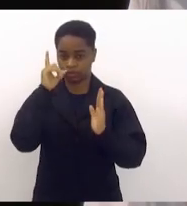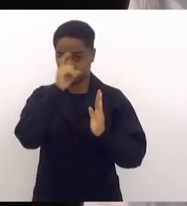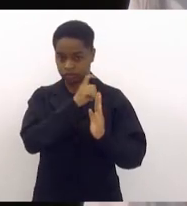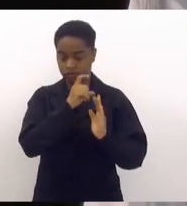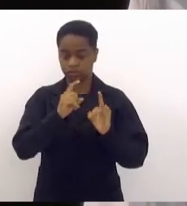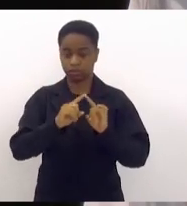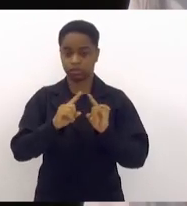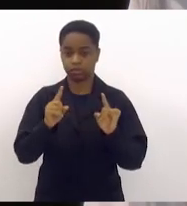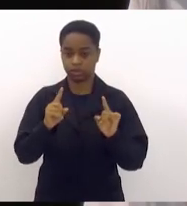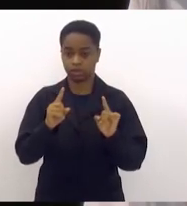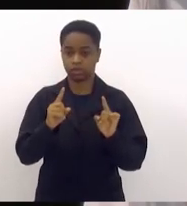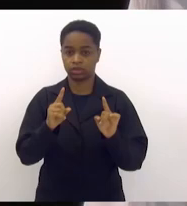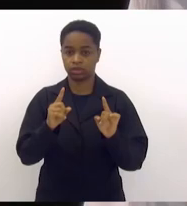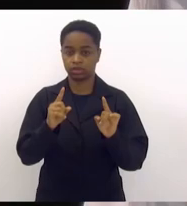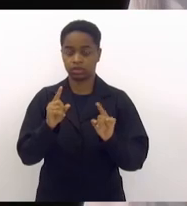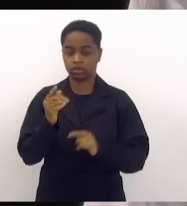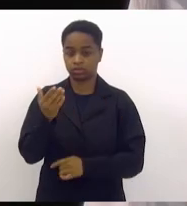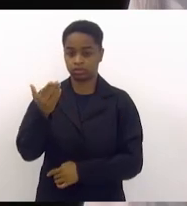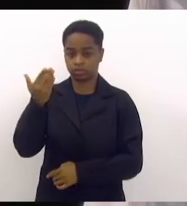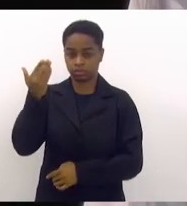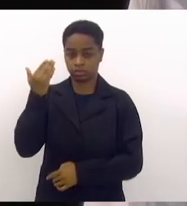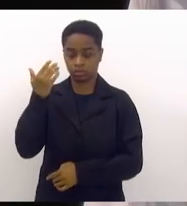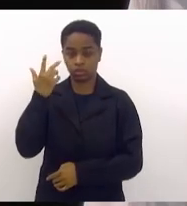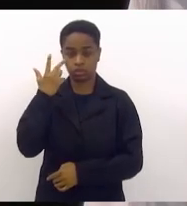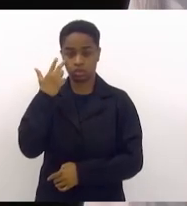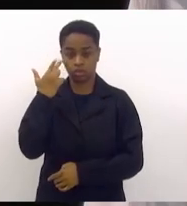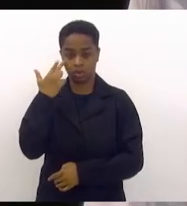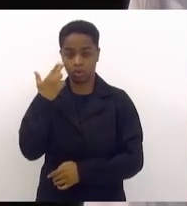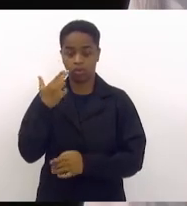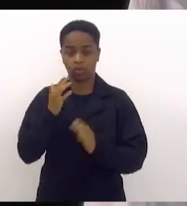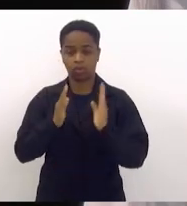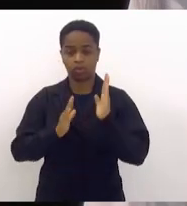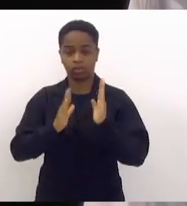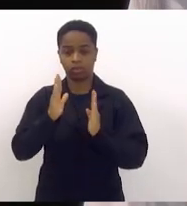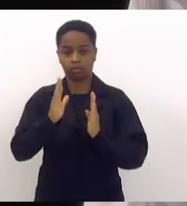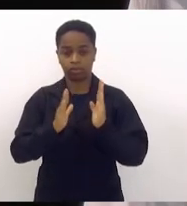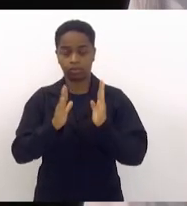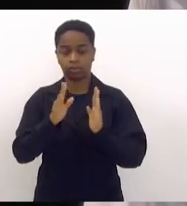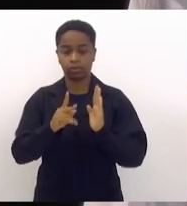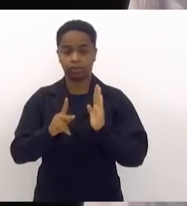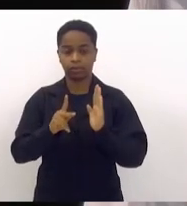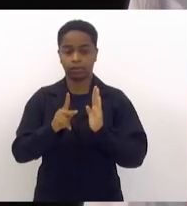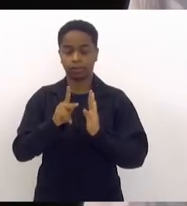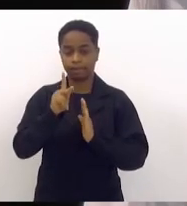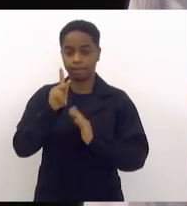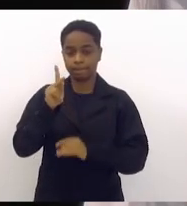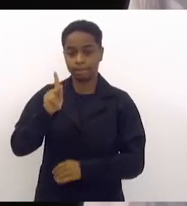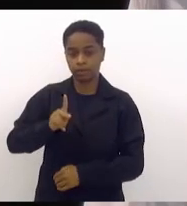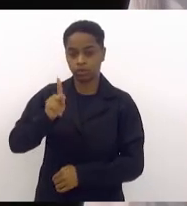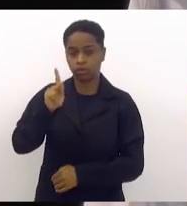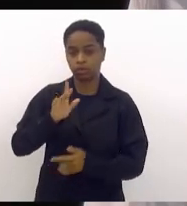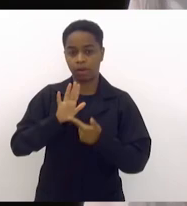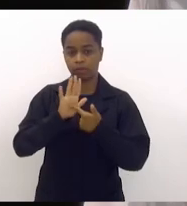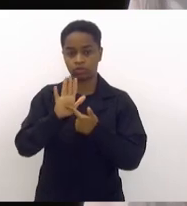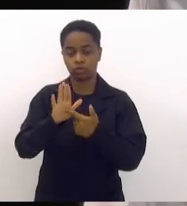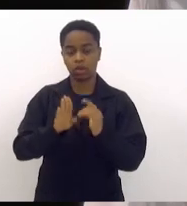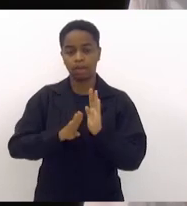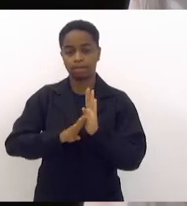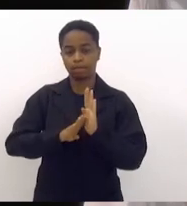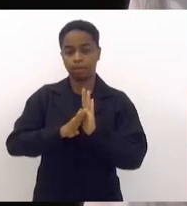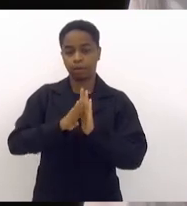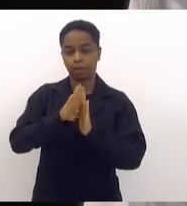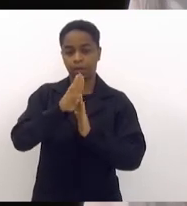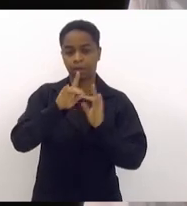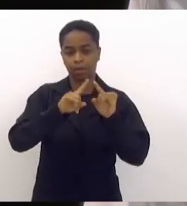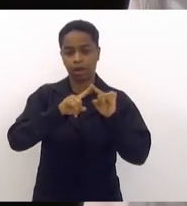normal a época em que a Petrobras naquele topo da dos gráficos que foram mostrado pelo